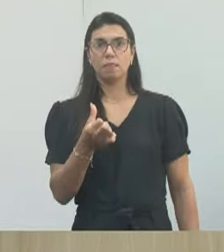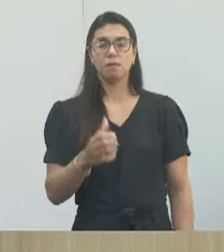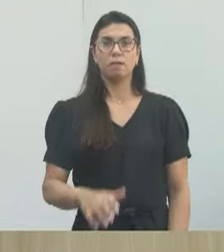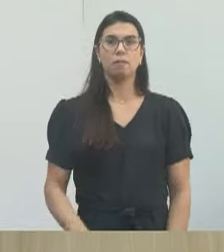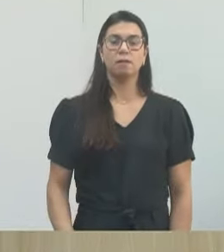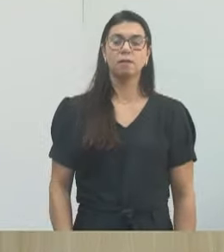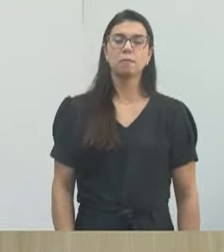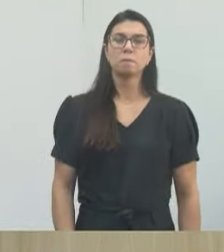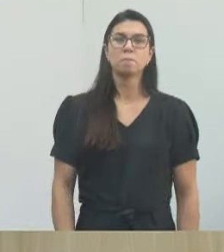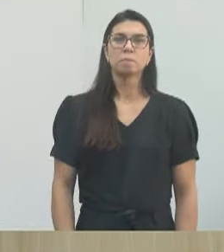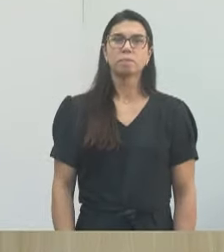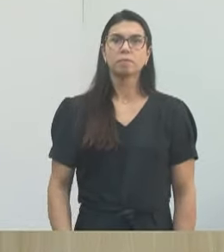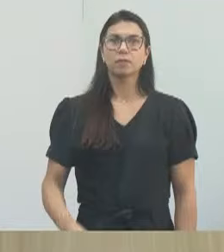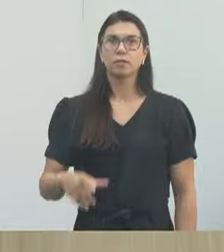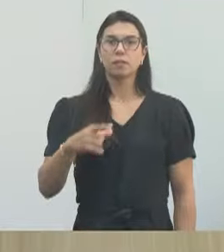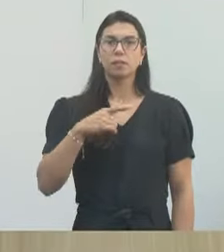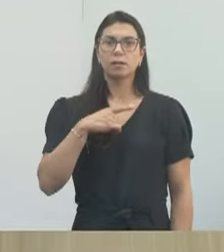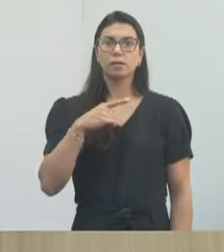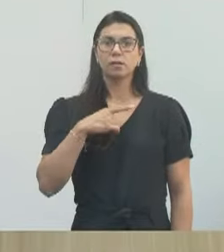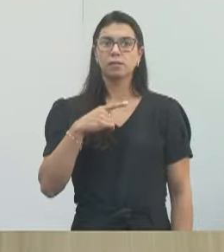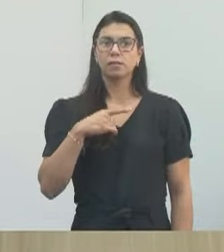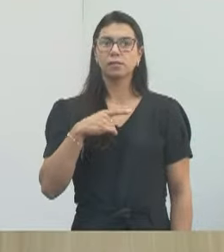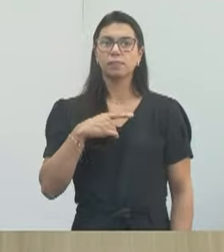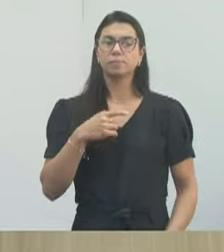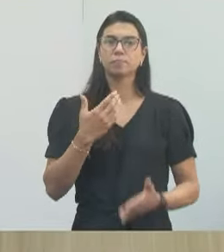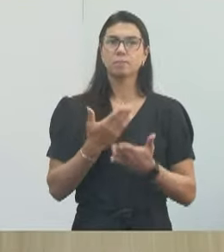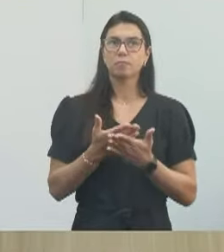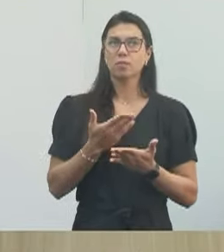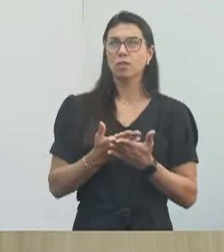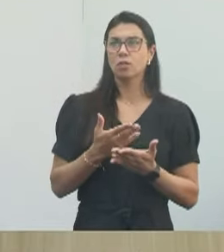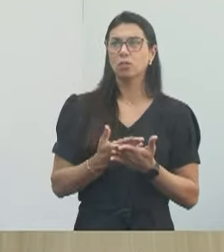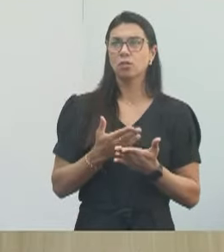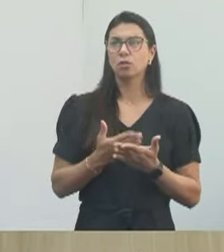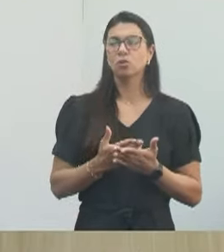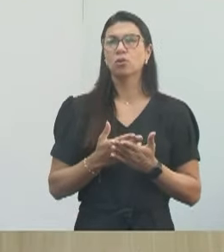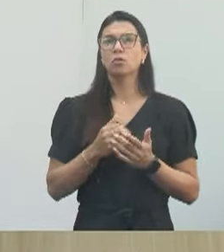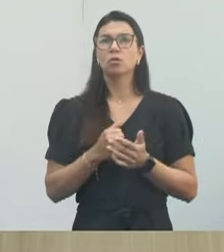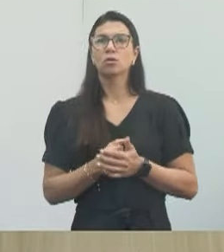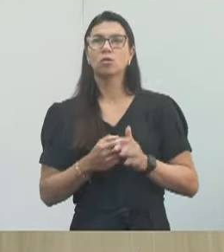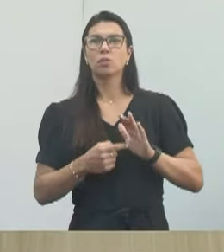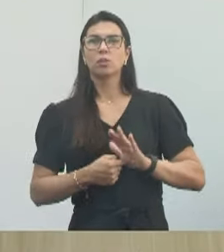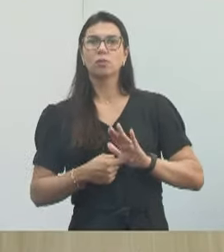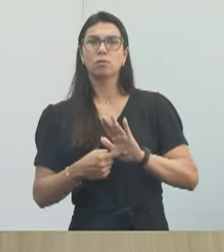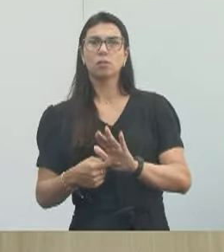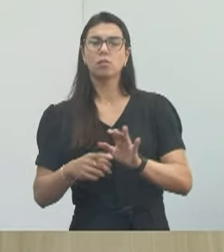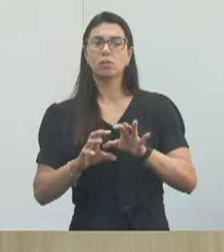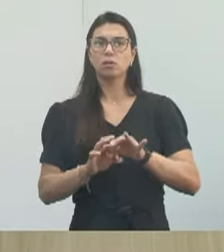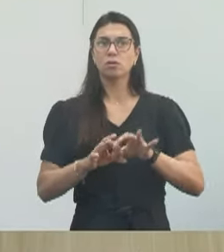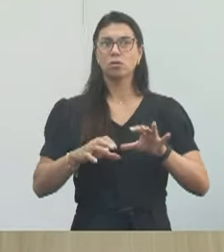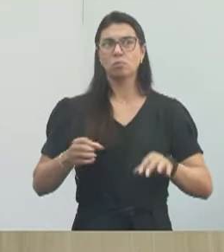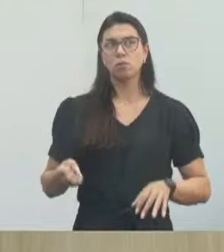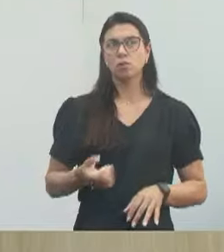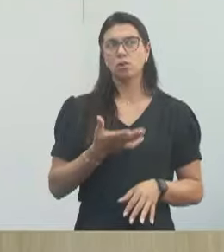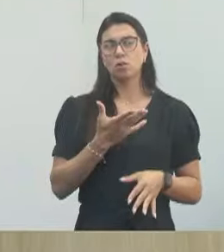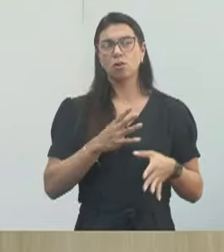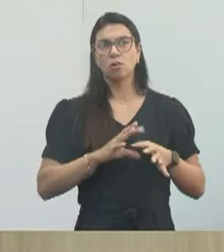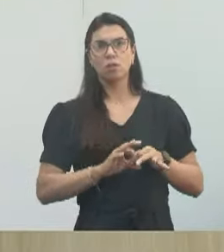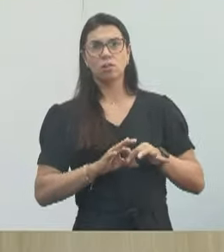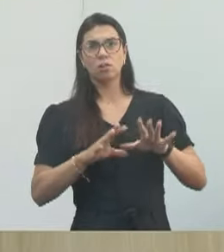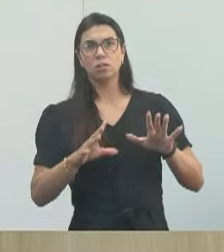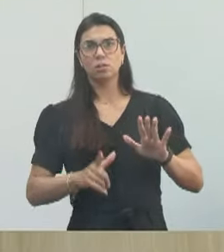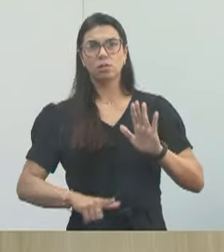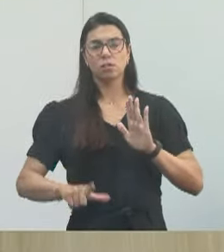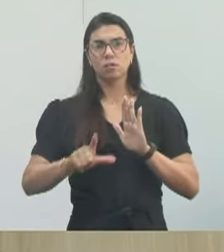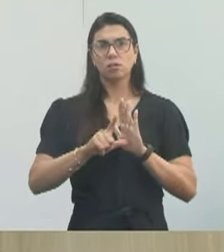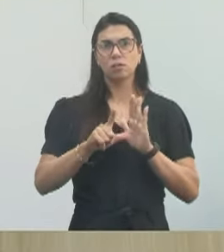seis foram realizadas avaliações ou estudos visando a liberação de novas licenças para o comércio ambulante